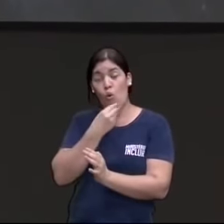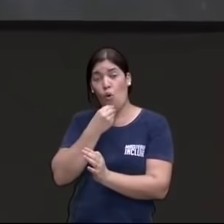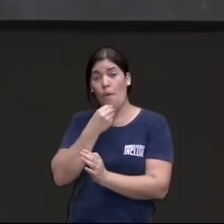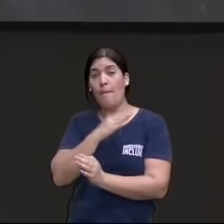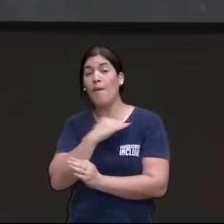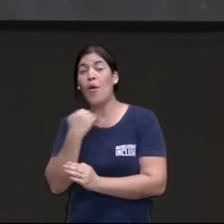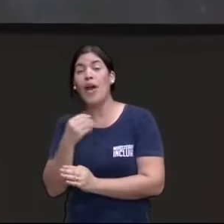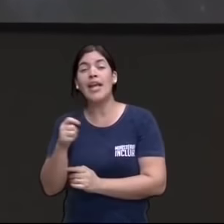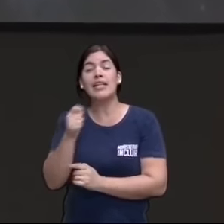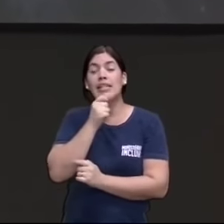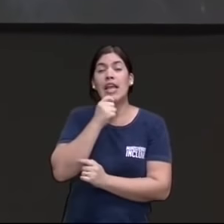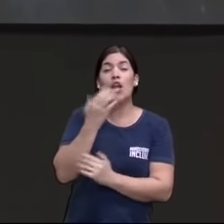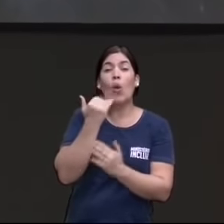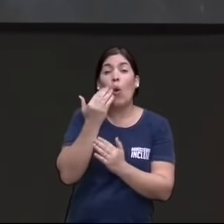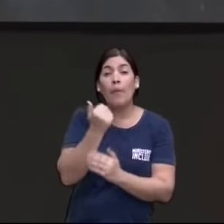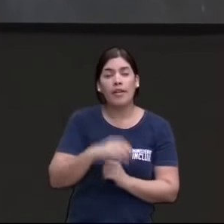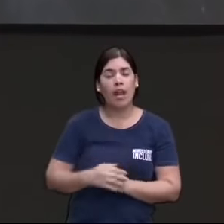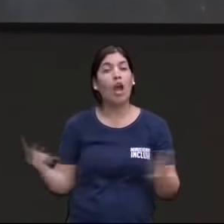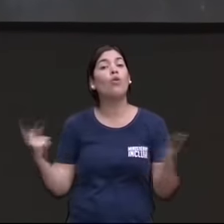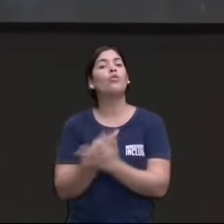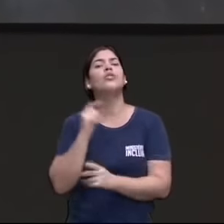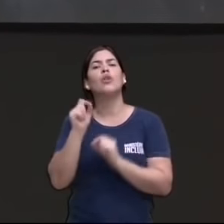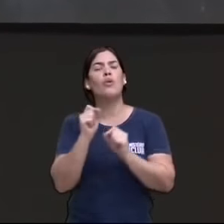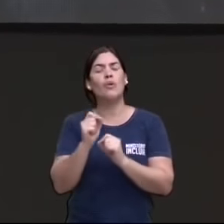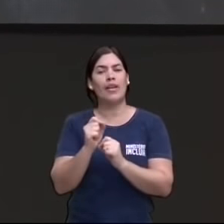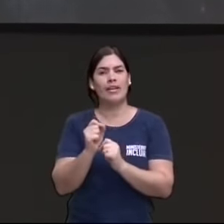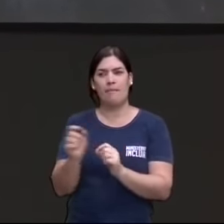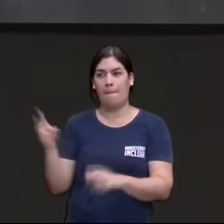15 dias depois, ninguém tinha morrido,